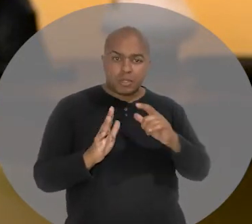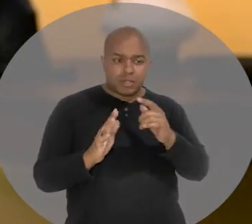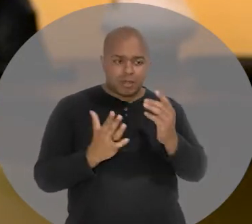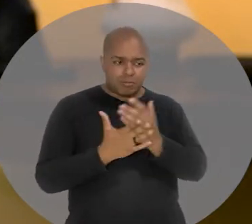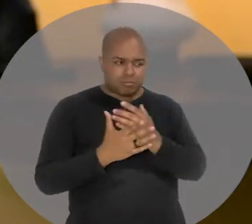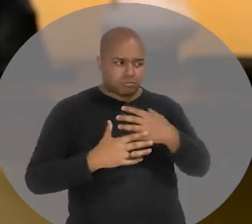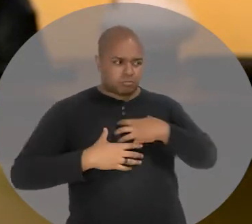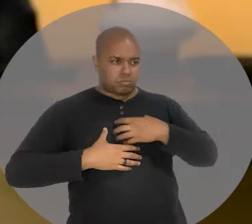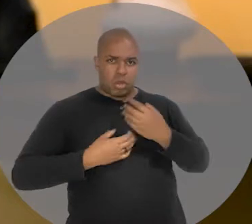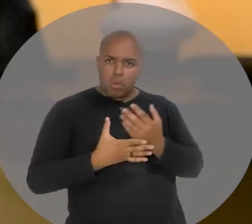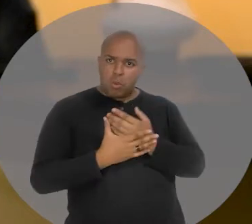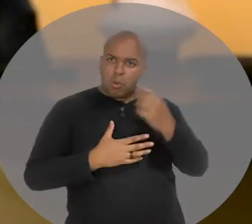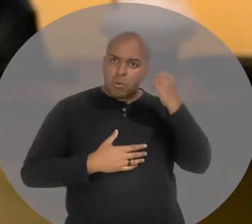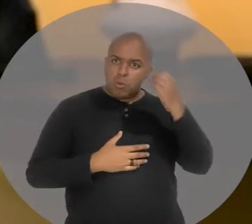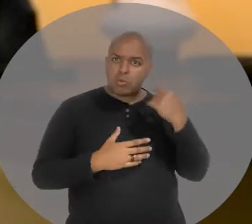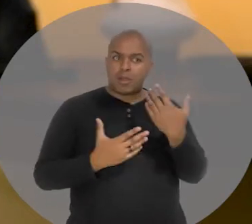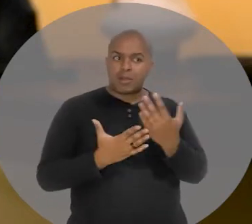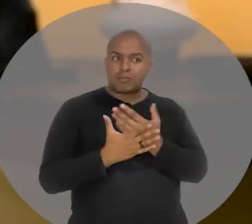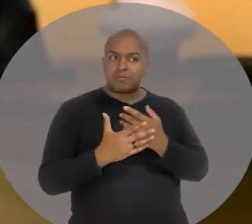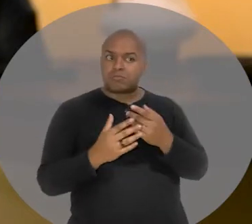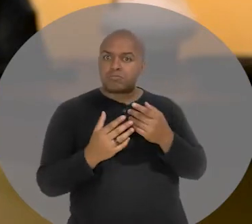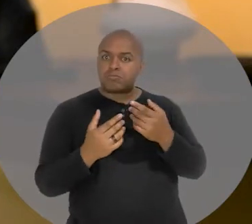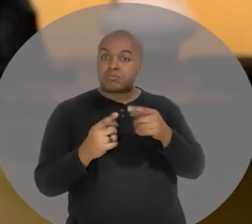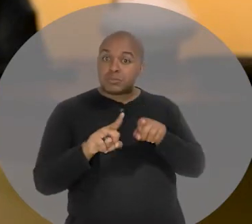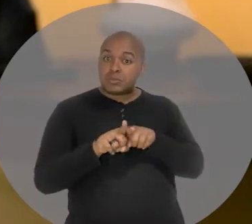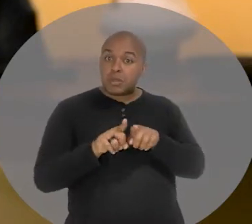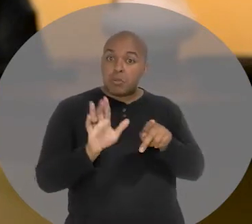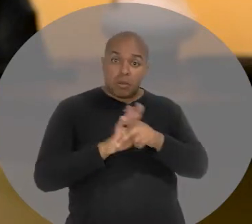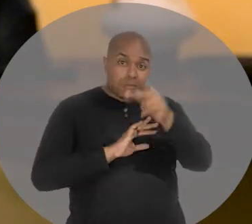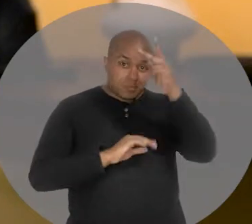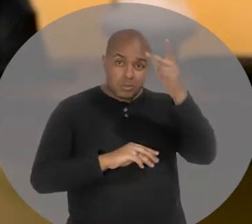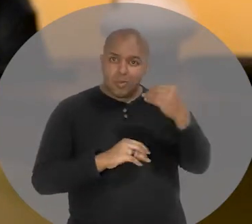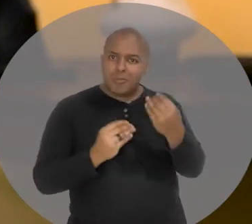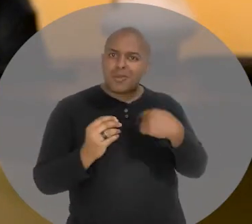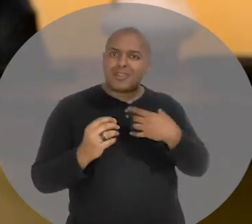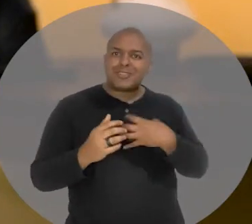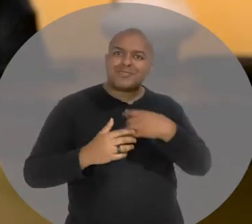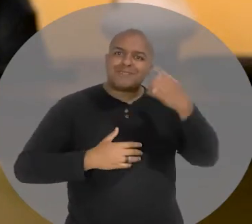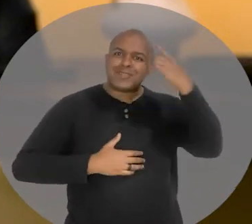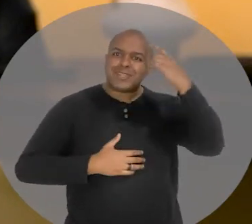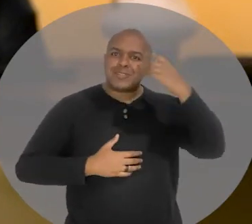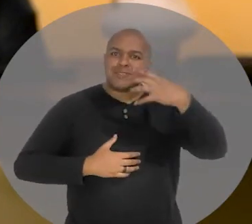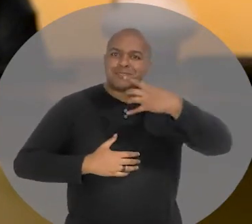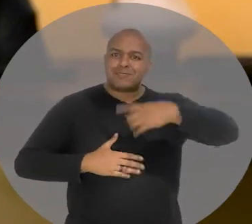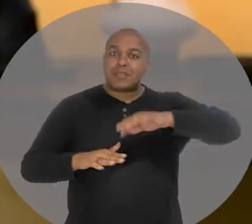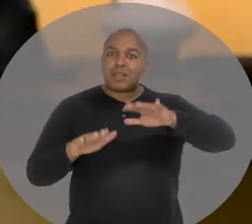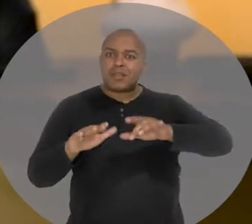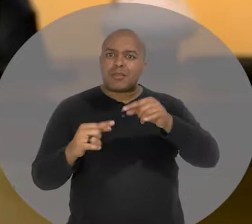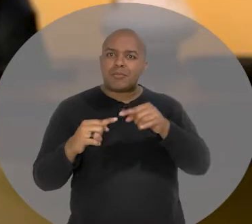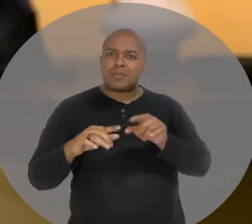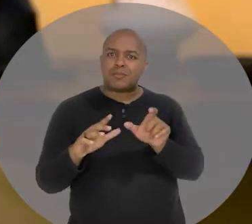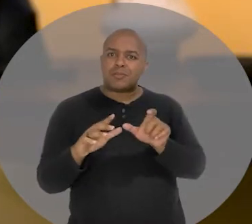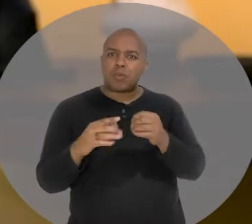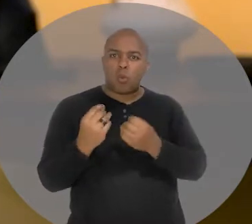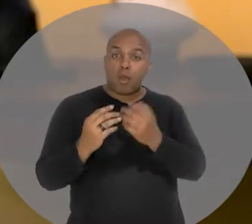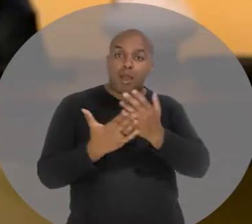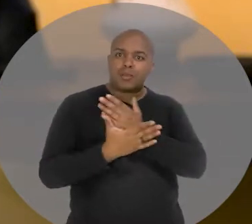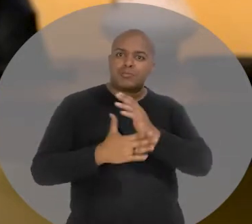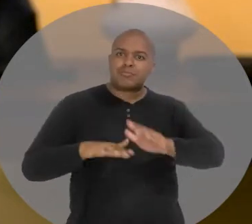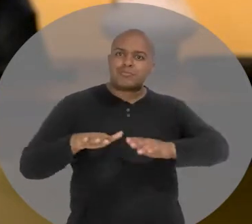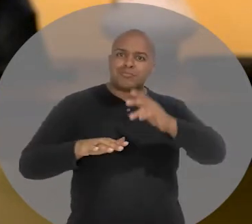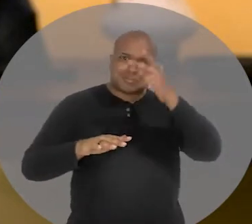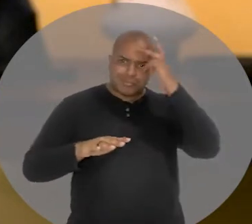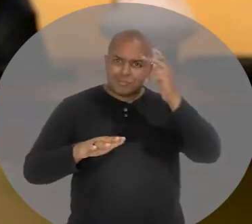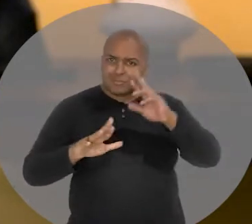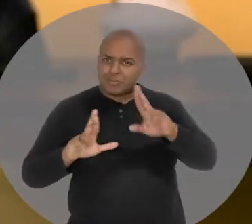da cultura, por parte da comunidade, como da própria pessoa, da forma como ela se imagina. Às vezes, nesse sentido, como alguém diferente,